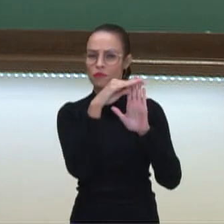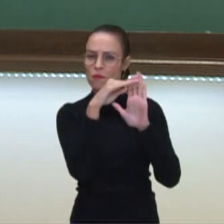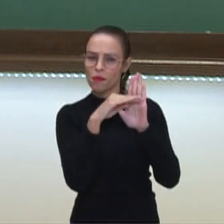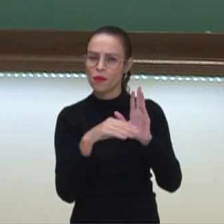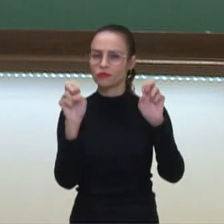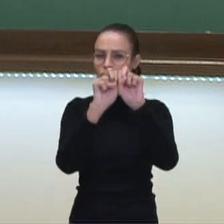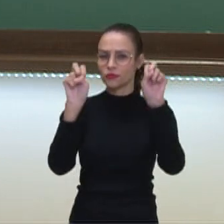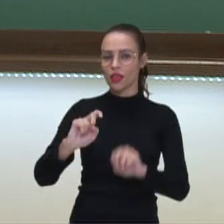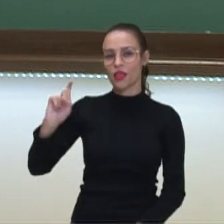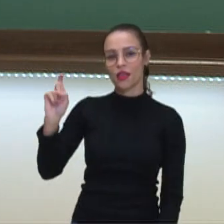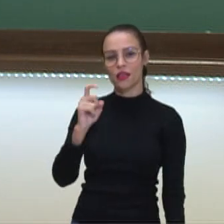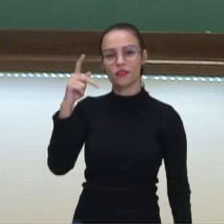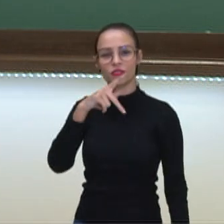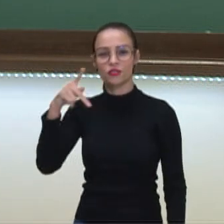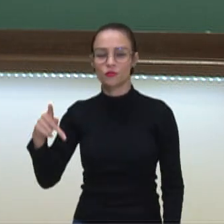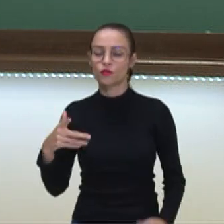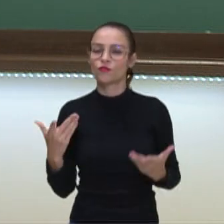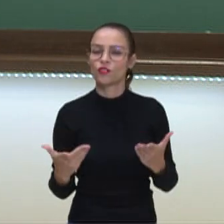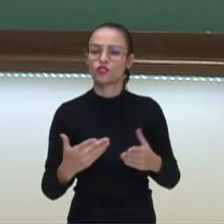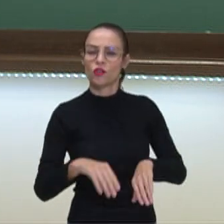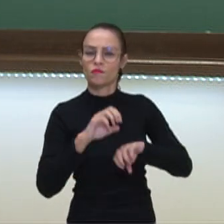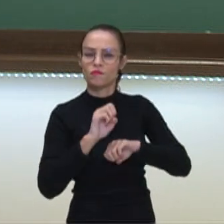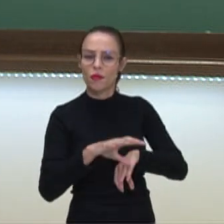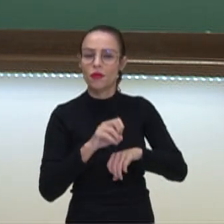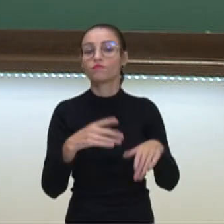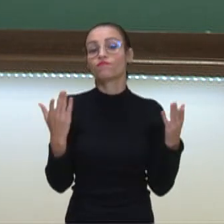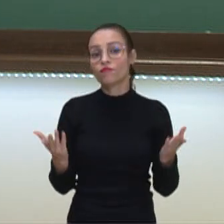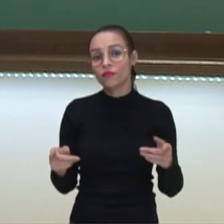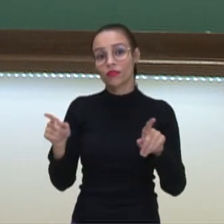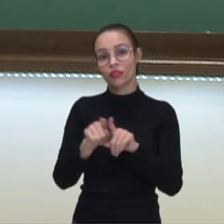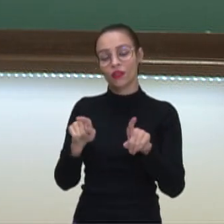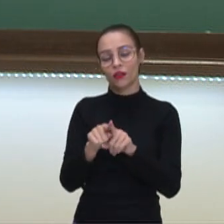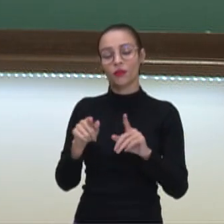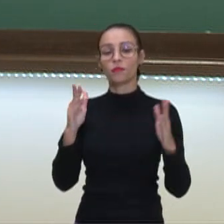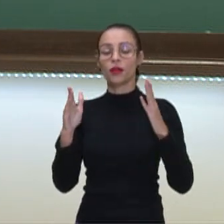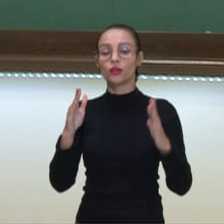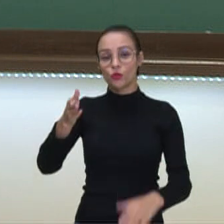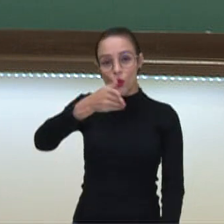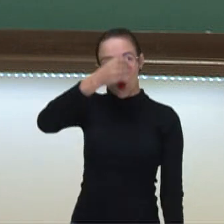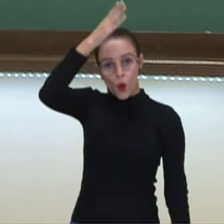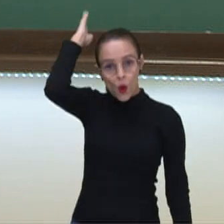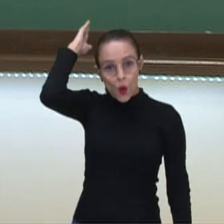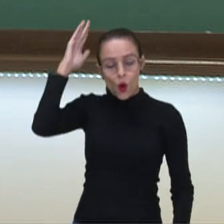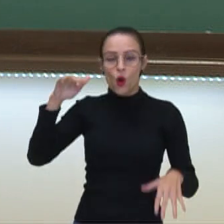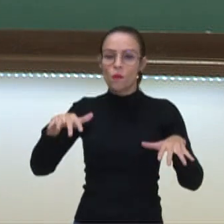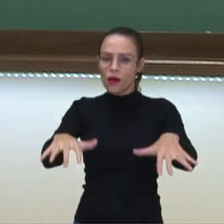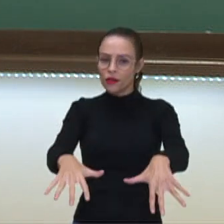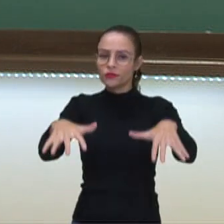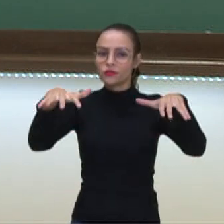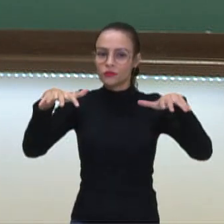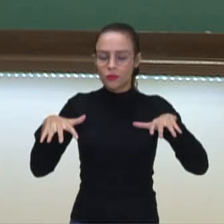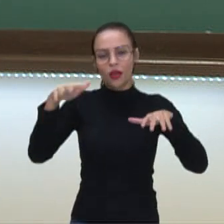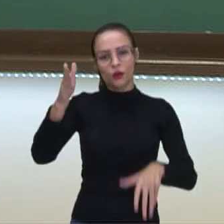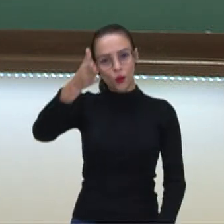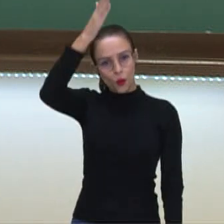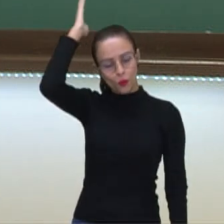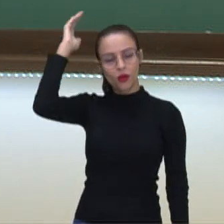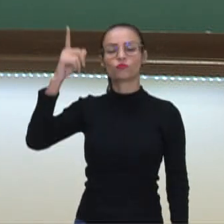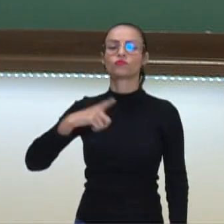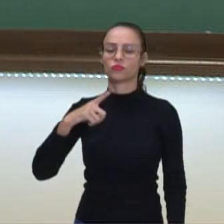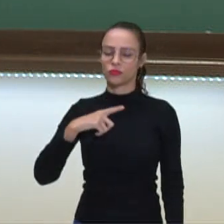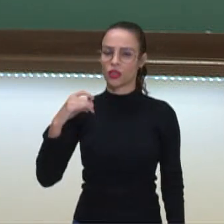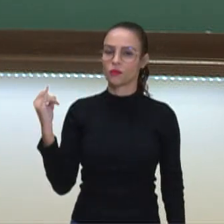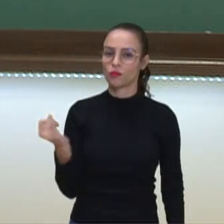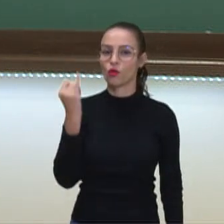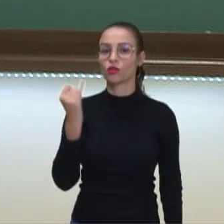escola, foi professor de Alexandre o Grande. No Império Romano, a oratória tem também a sua importância, né? Os discursos, tanto